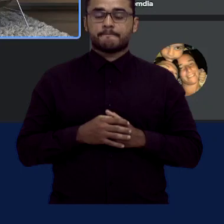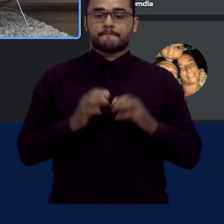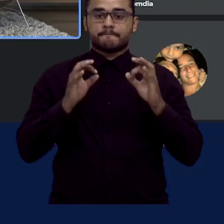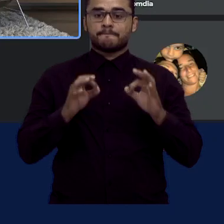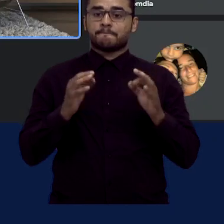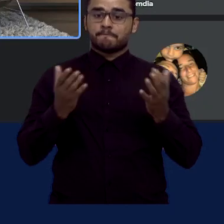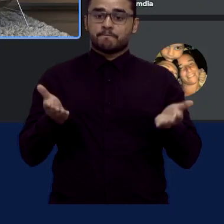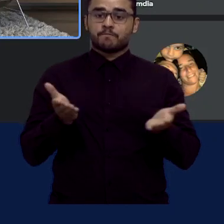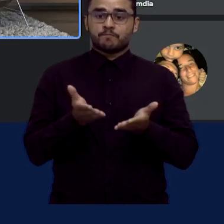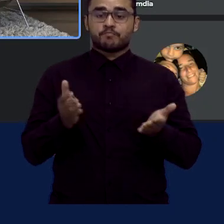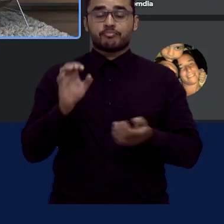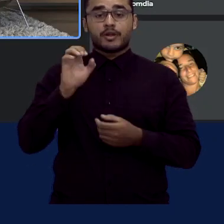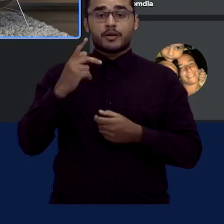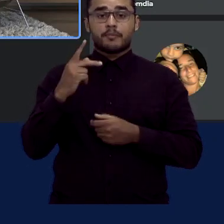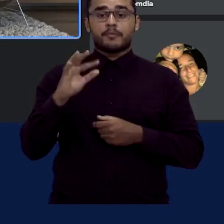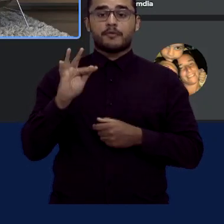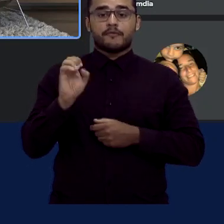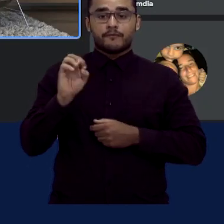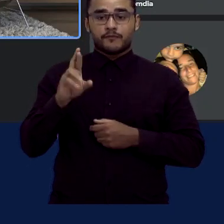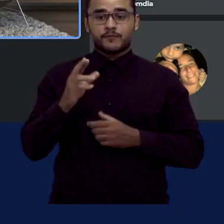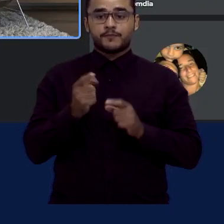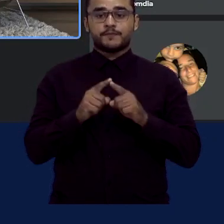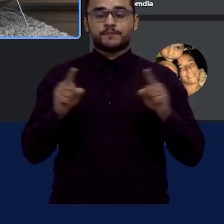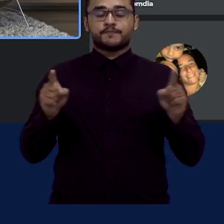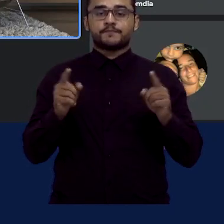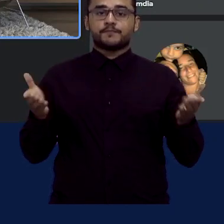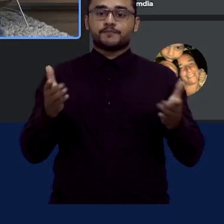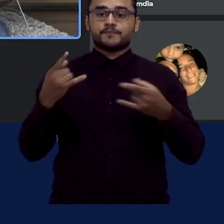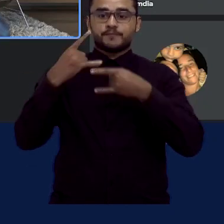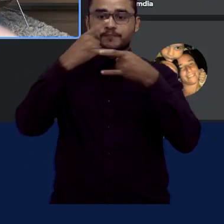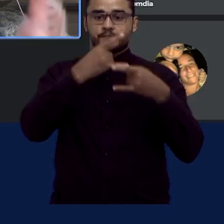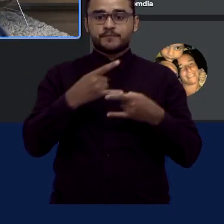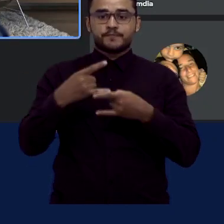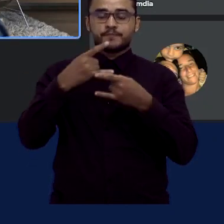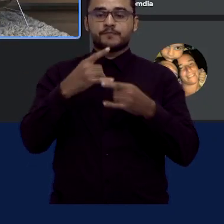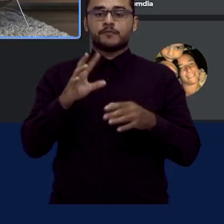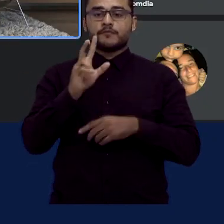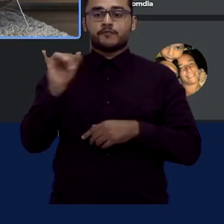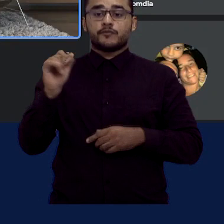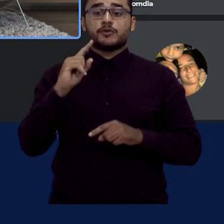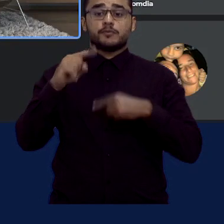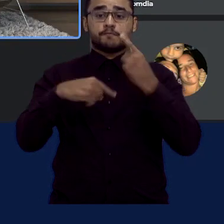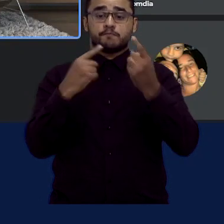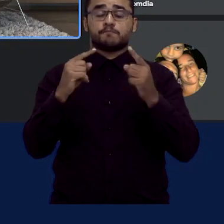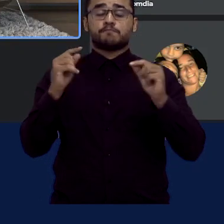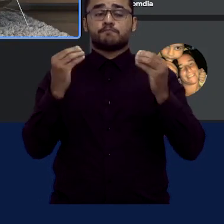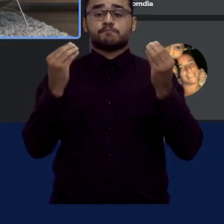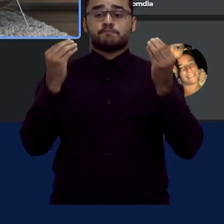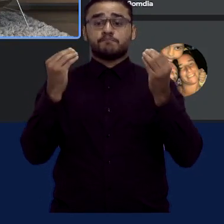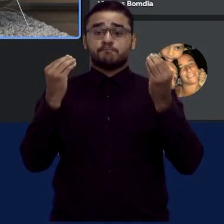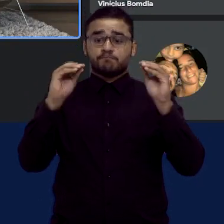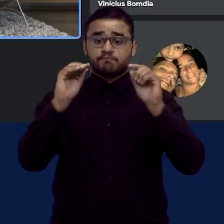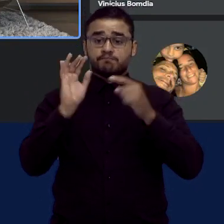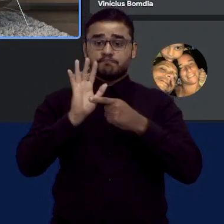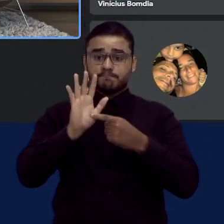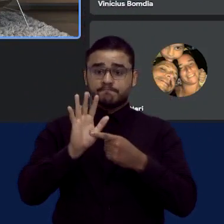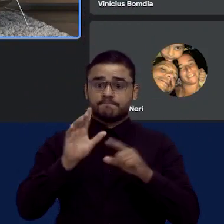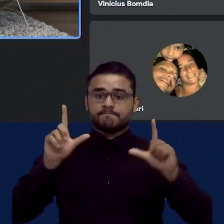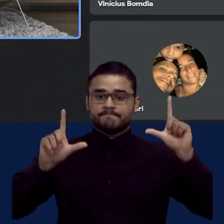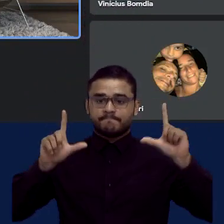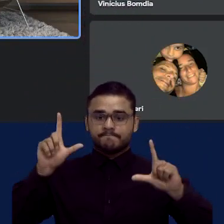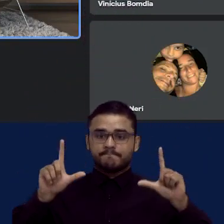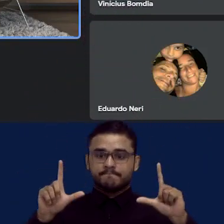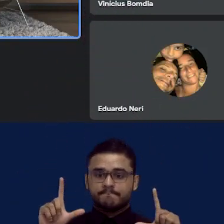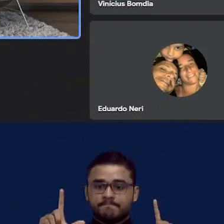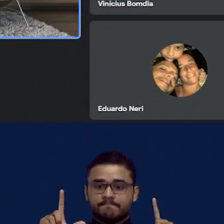com acompanhamento do público aqui na sala virtual, e é transmitido depois pela TV Fortaleza, né, ao longo da